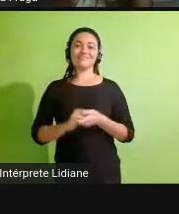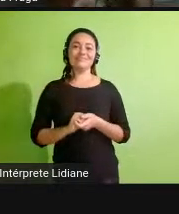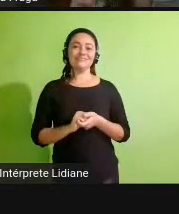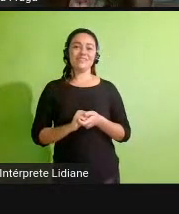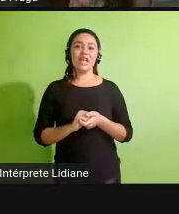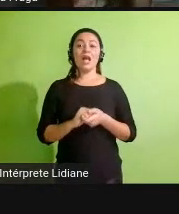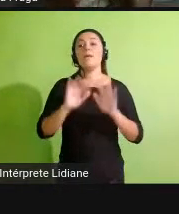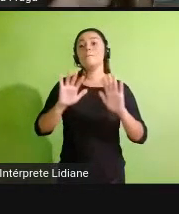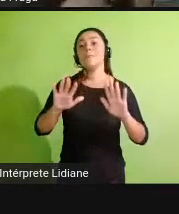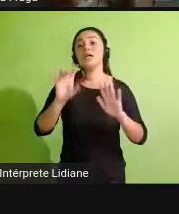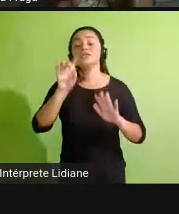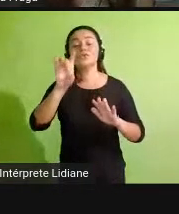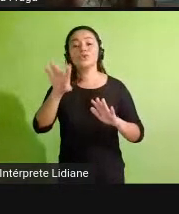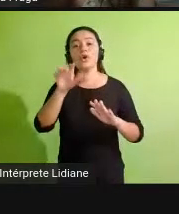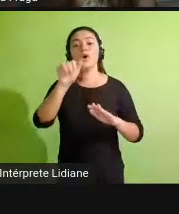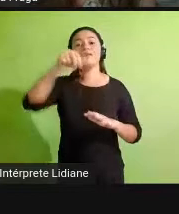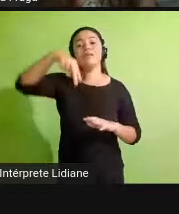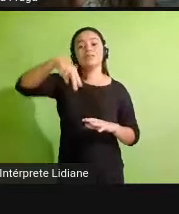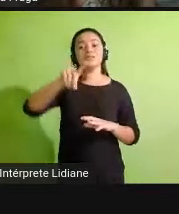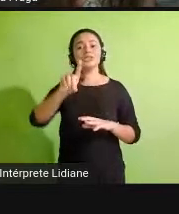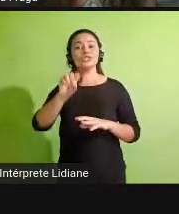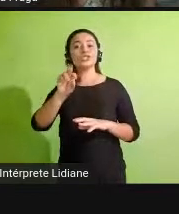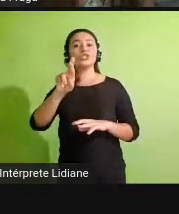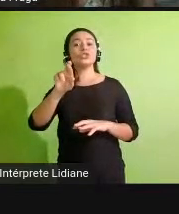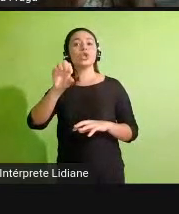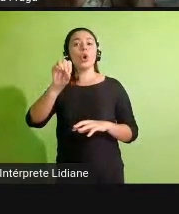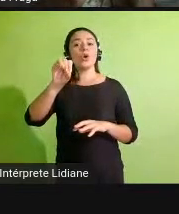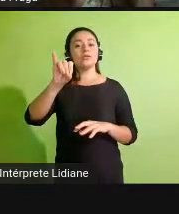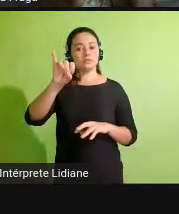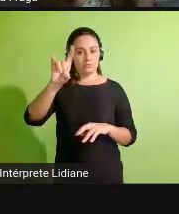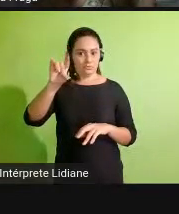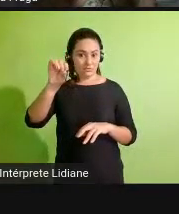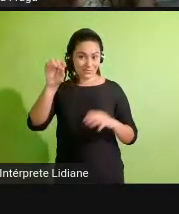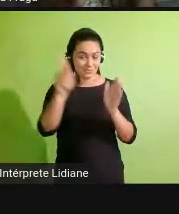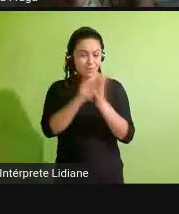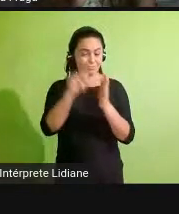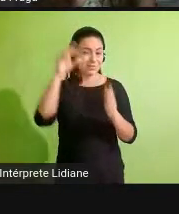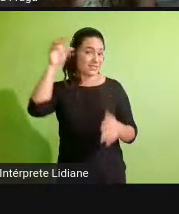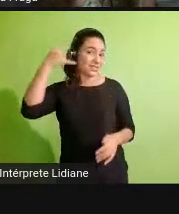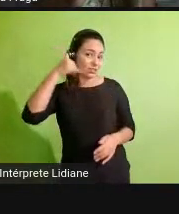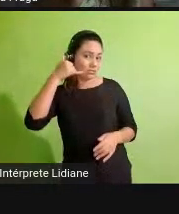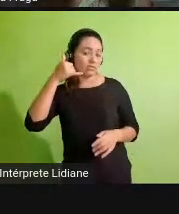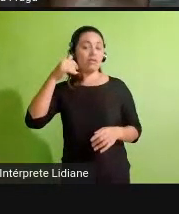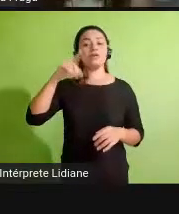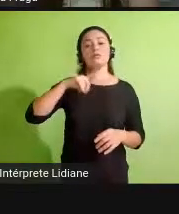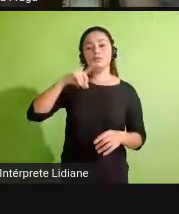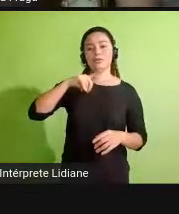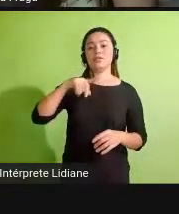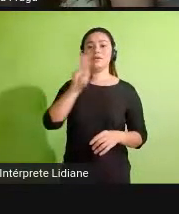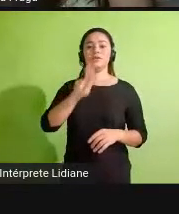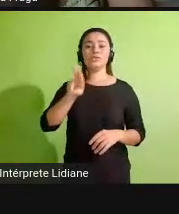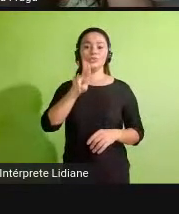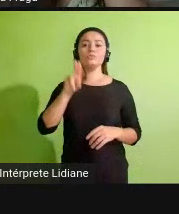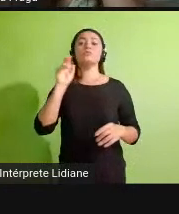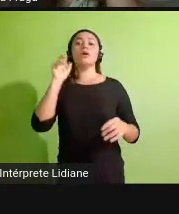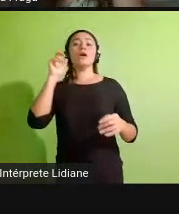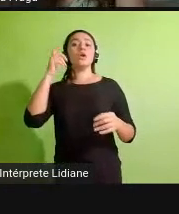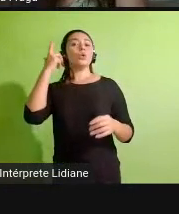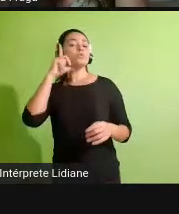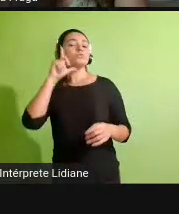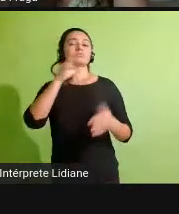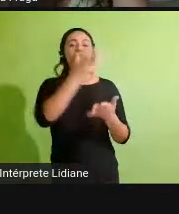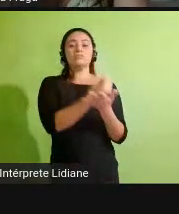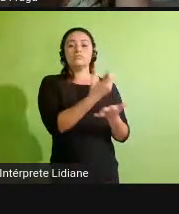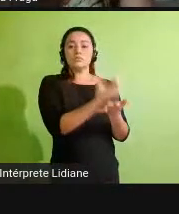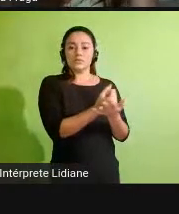certo? O link para baixar o jogo é esse aqui que está em azul, ok? Quem quiser, depois eu posso disponibilizar